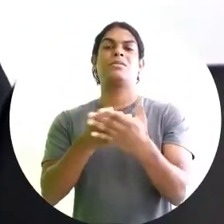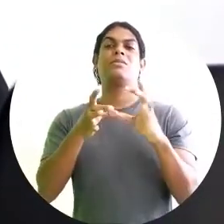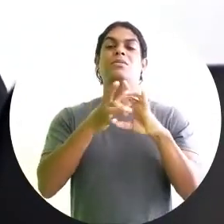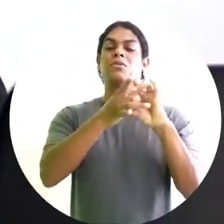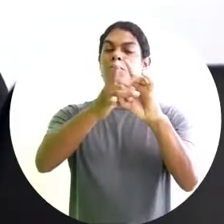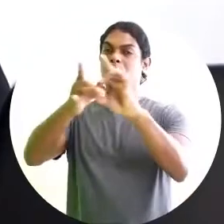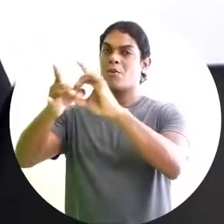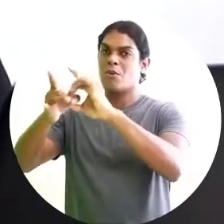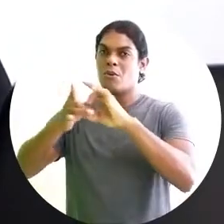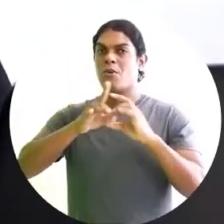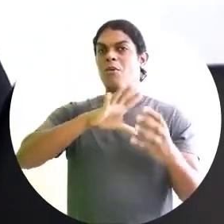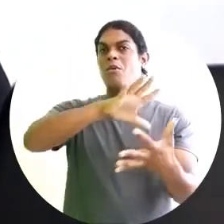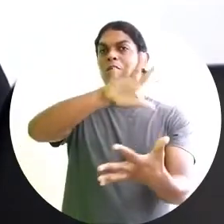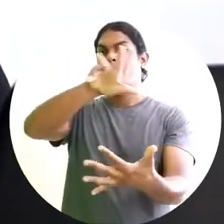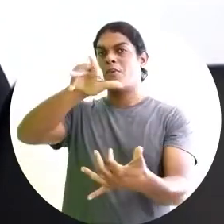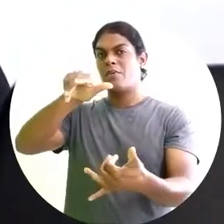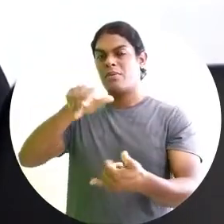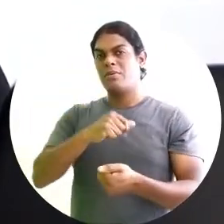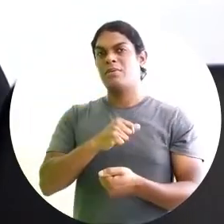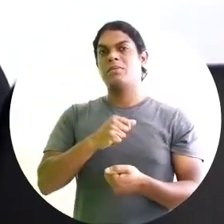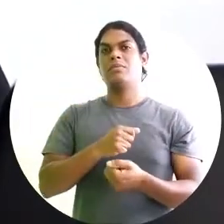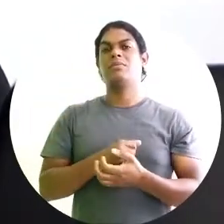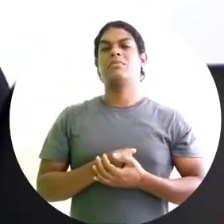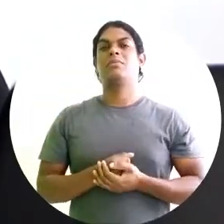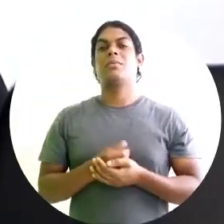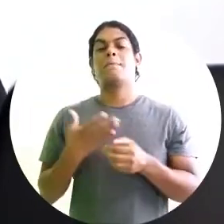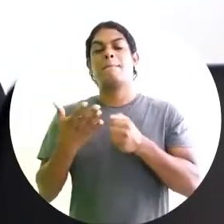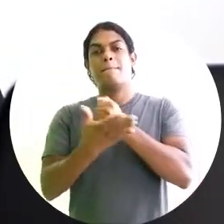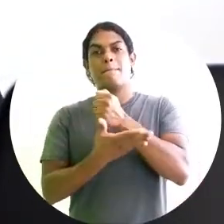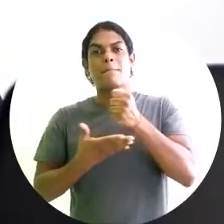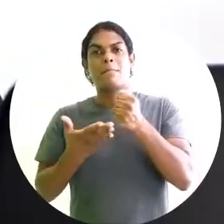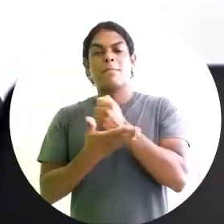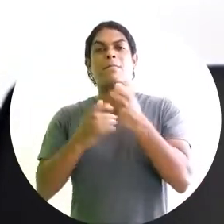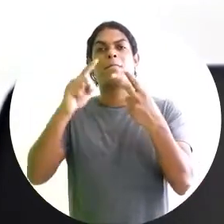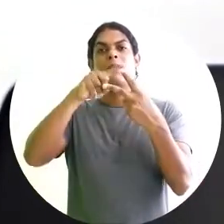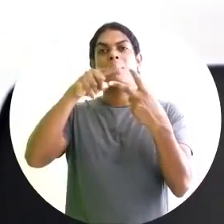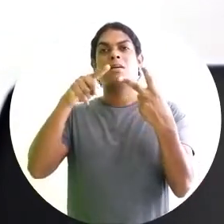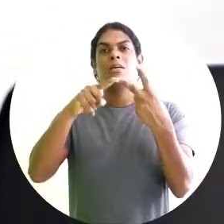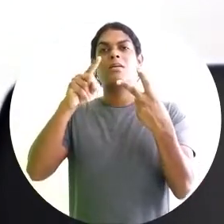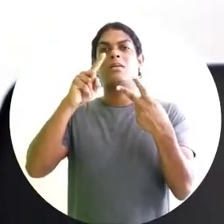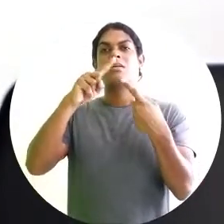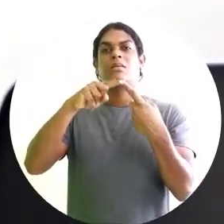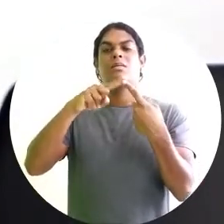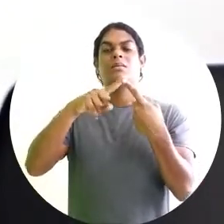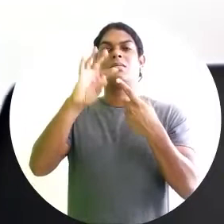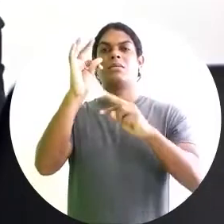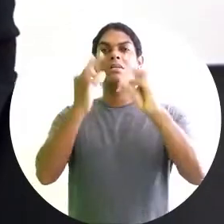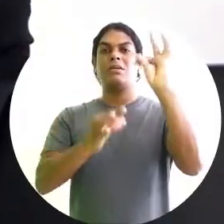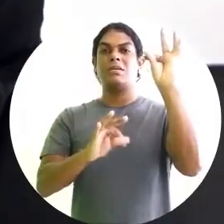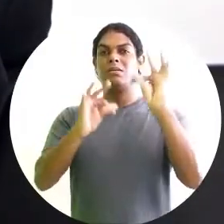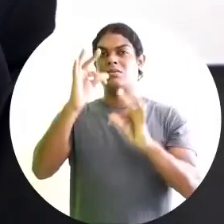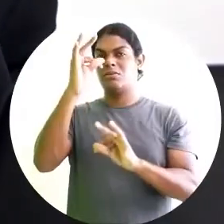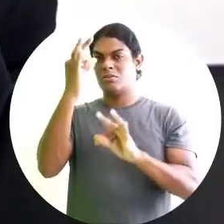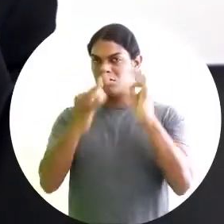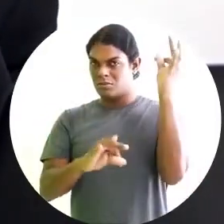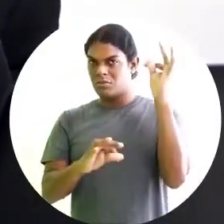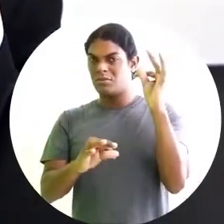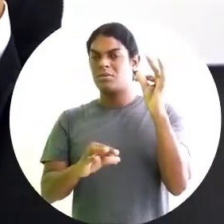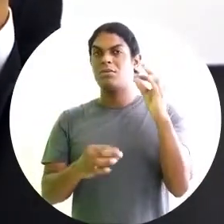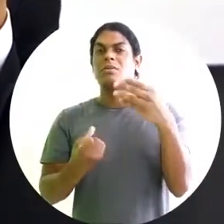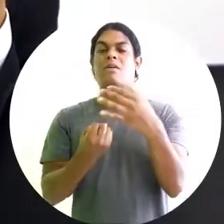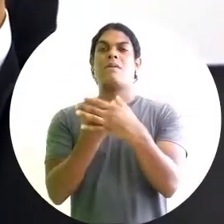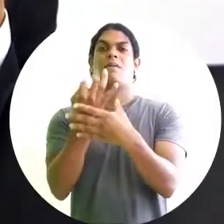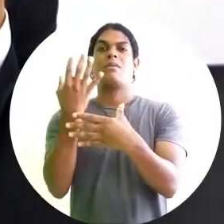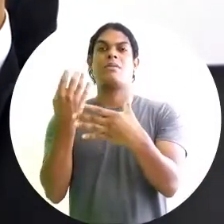sobre globalização, pautado em dois preceptivos. A tecnologia